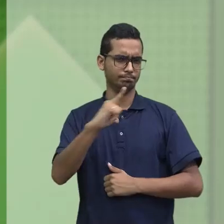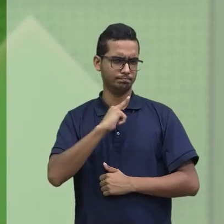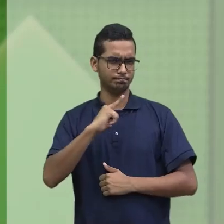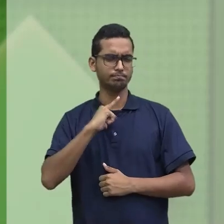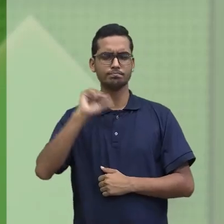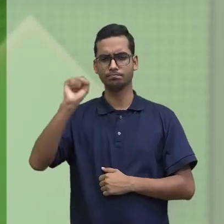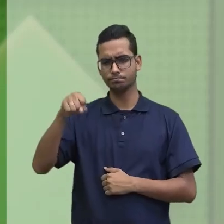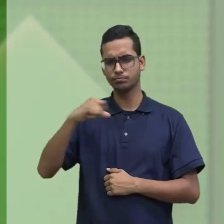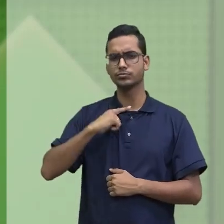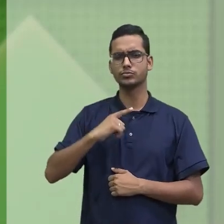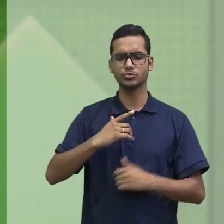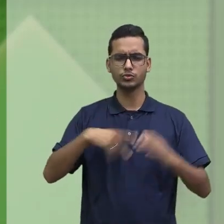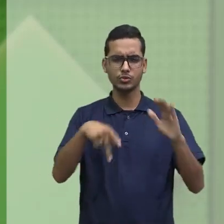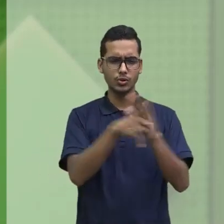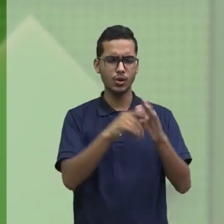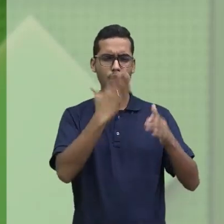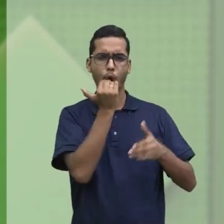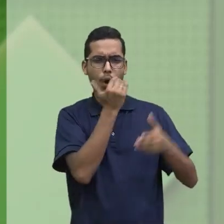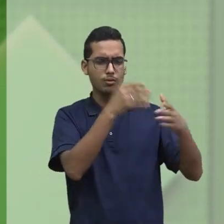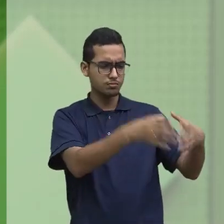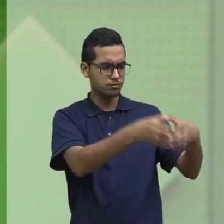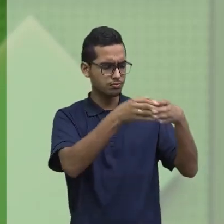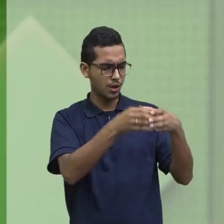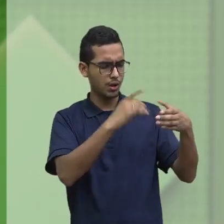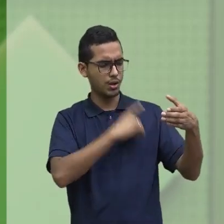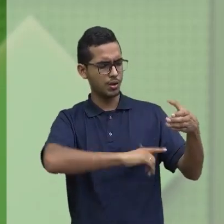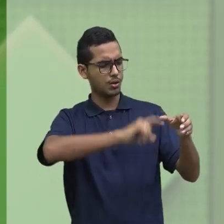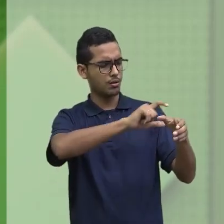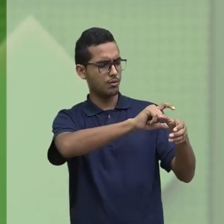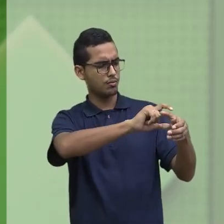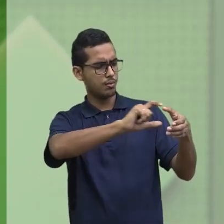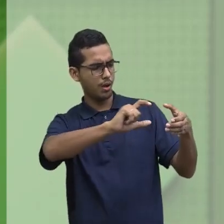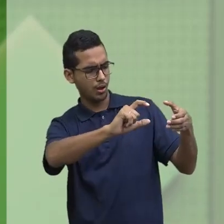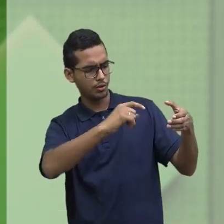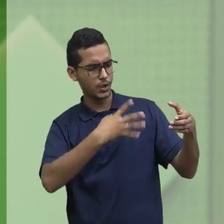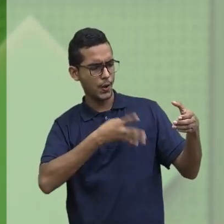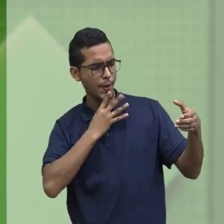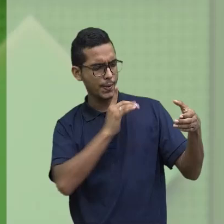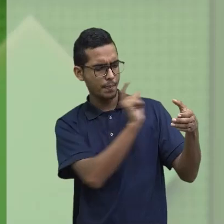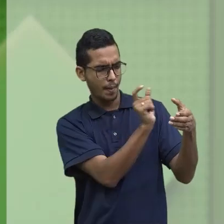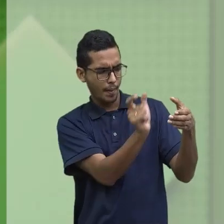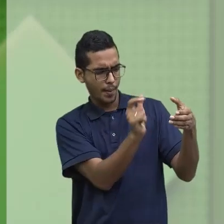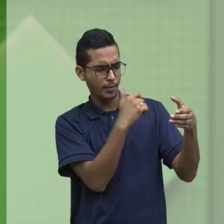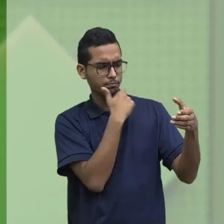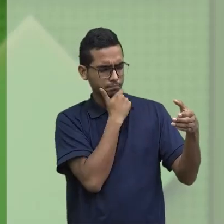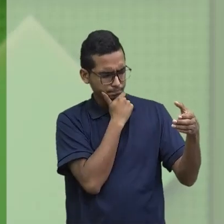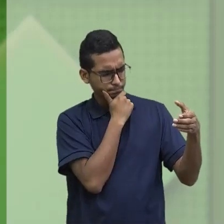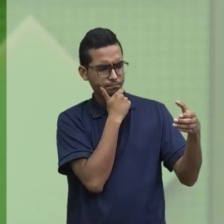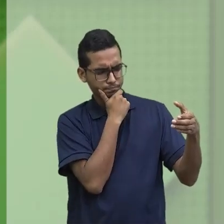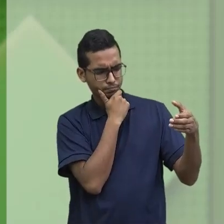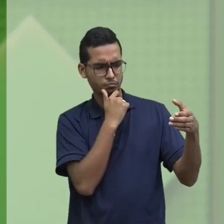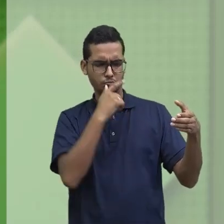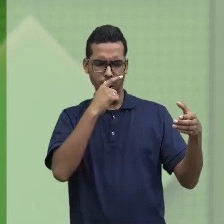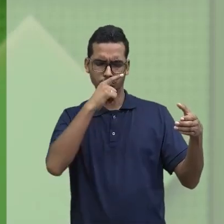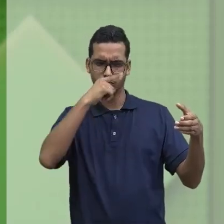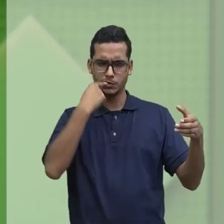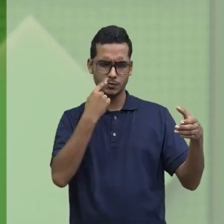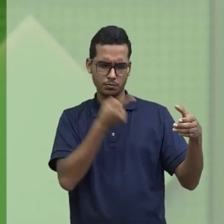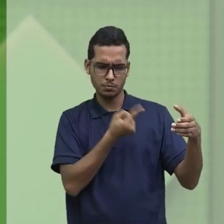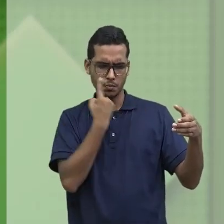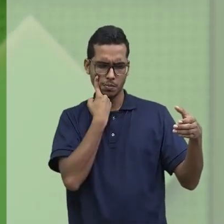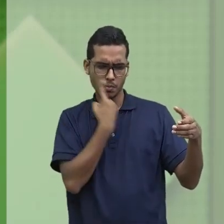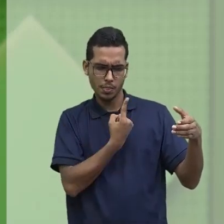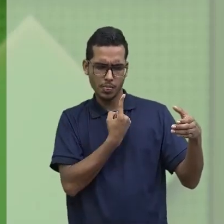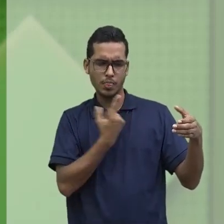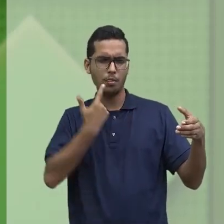o que tem lá no rótulo daquele alimento, né? Se eu conheço aquelas palavras que estão ali, será que são produtos naturais? Porque